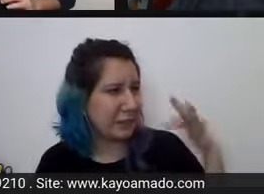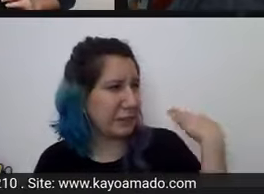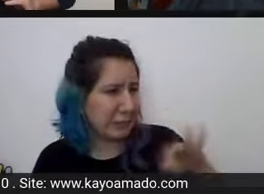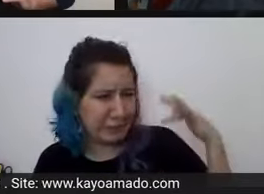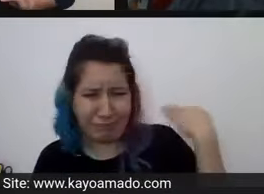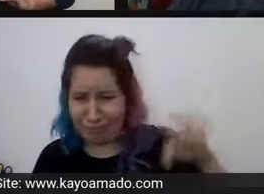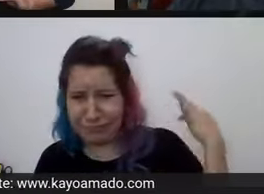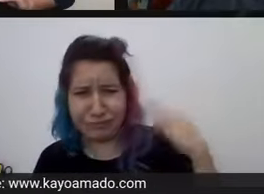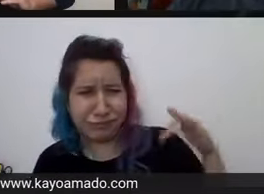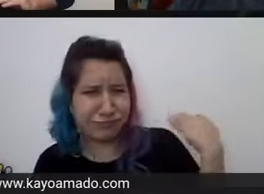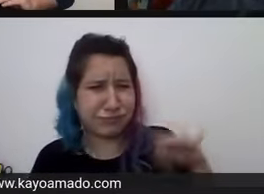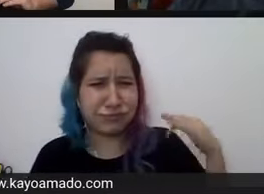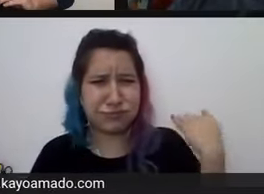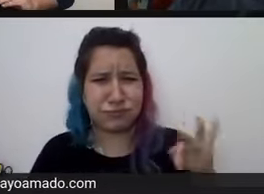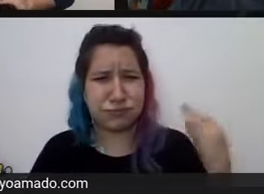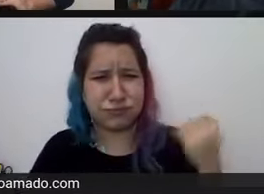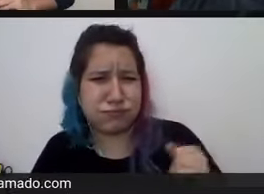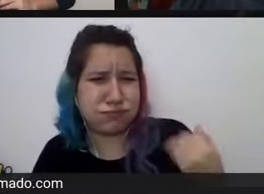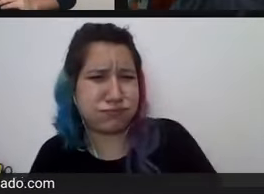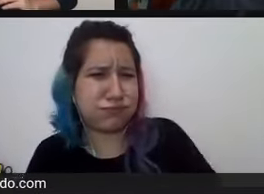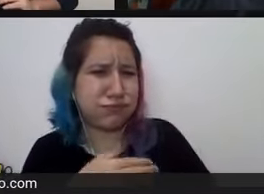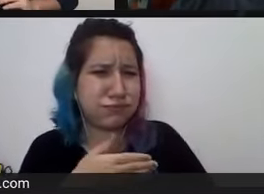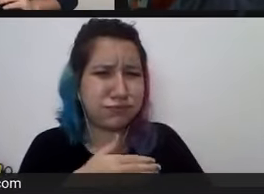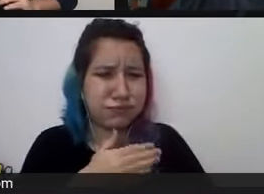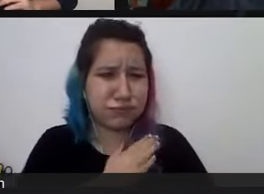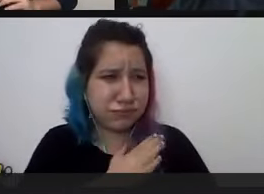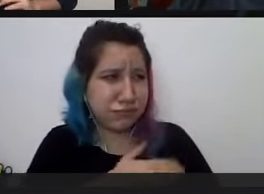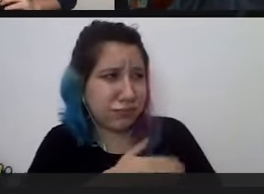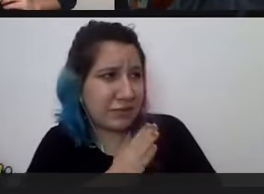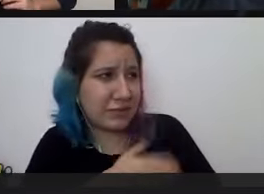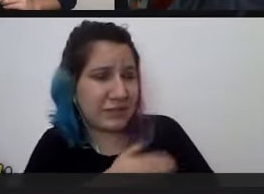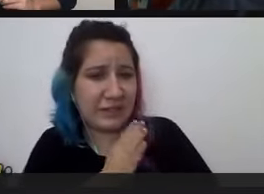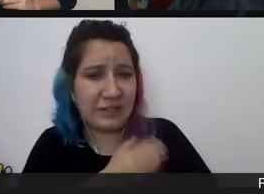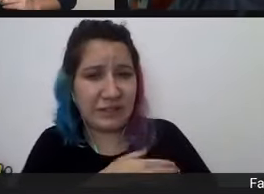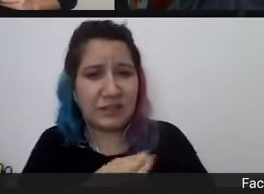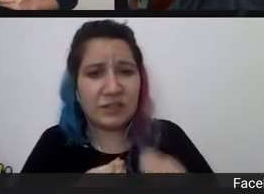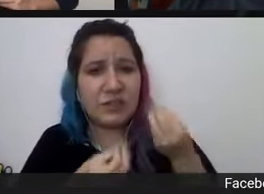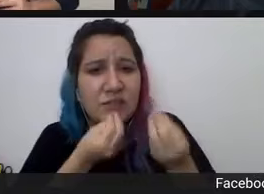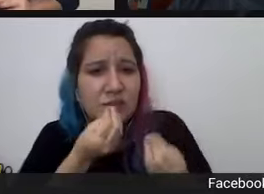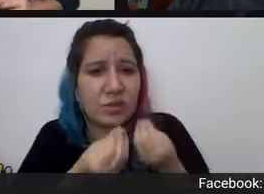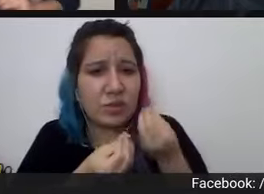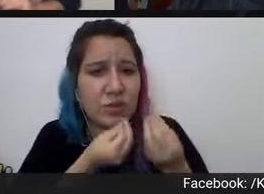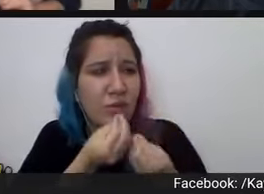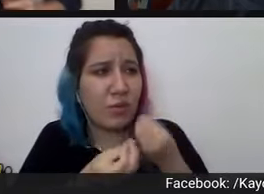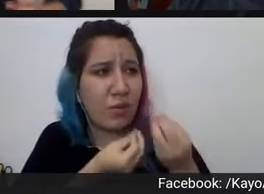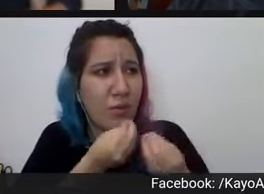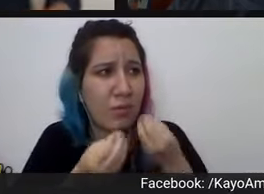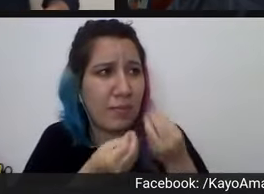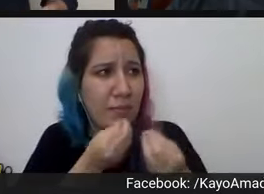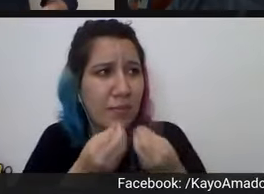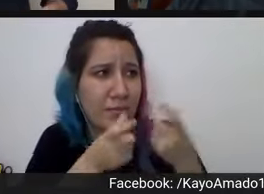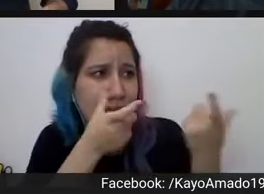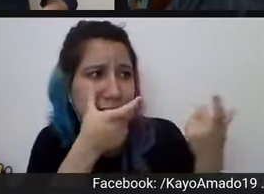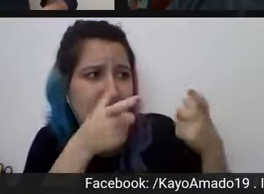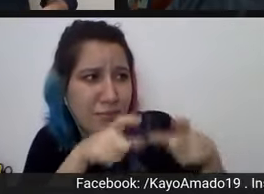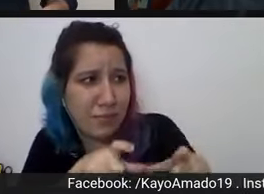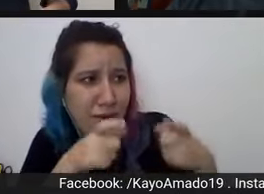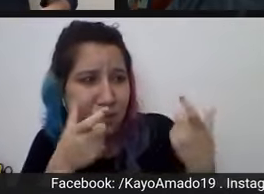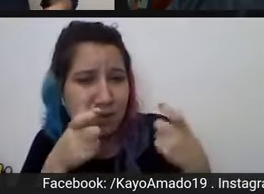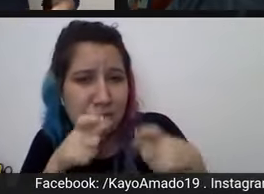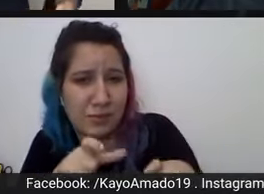Dói até no coração ver o estado, muitas vezes, dos nossos patrimônios, né? Então, realmente,